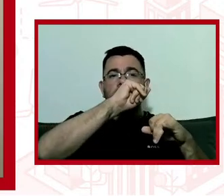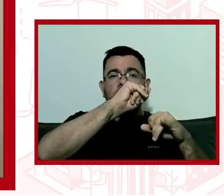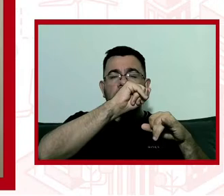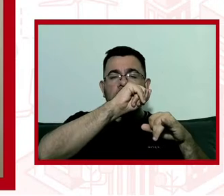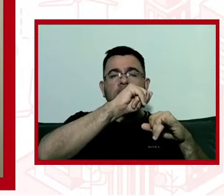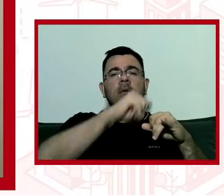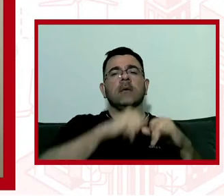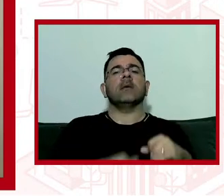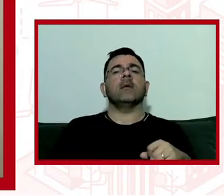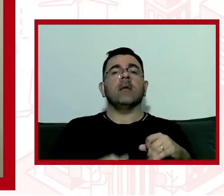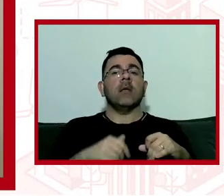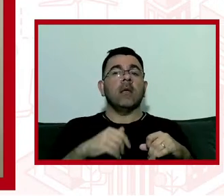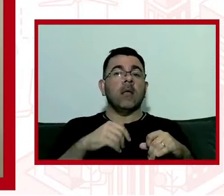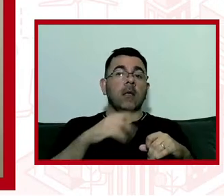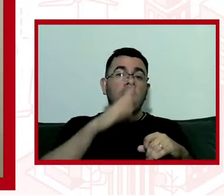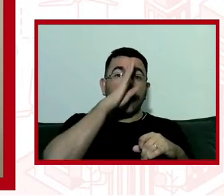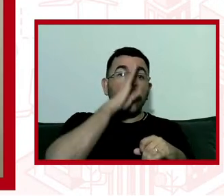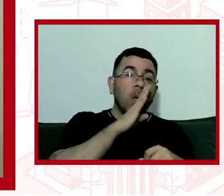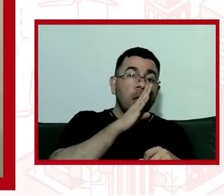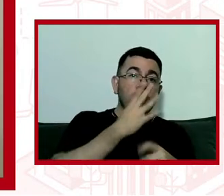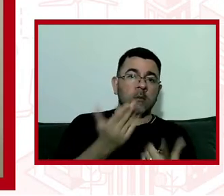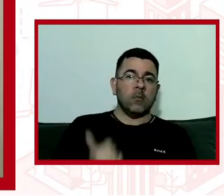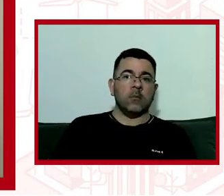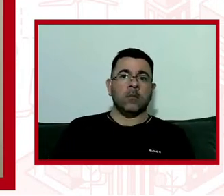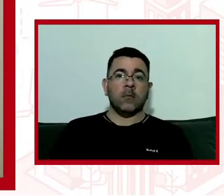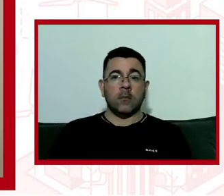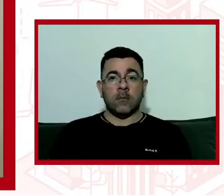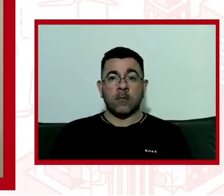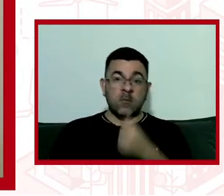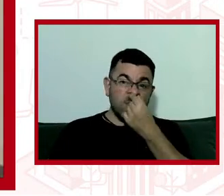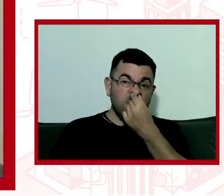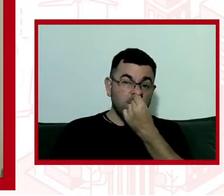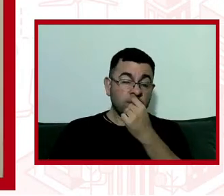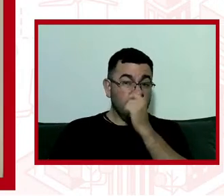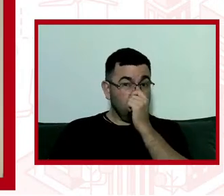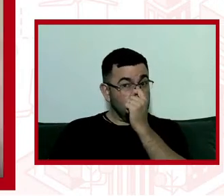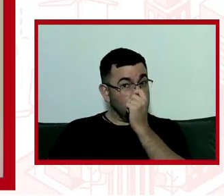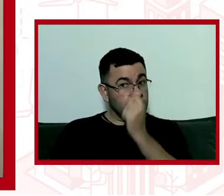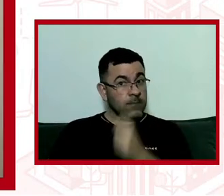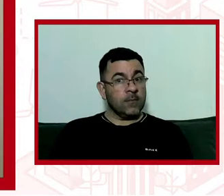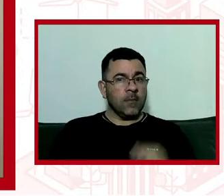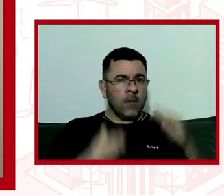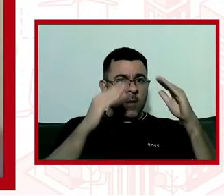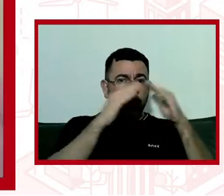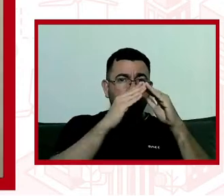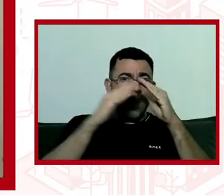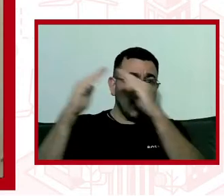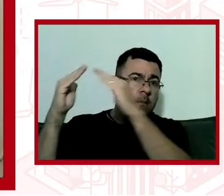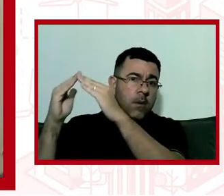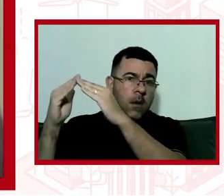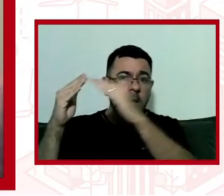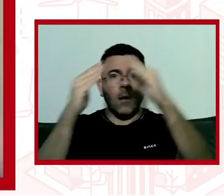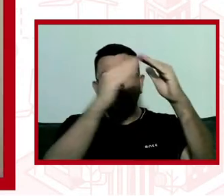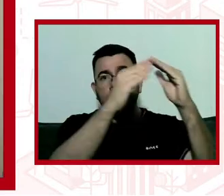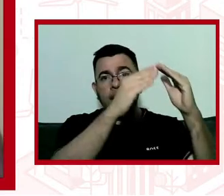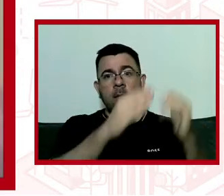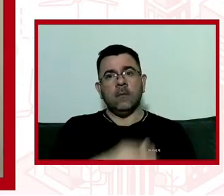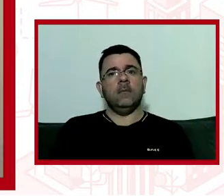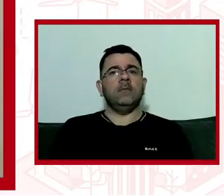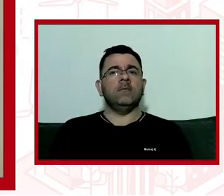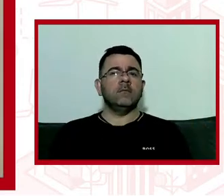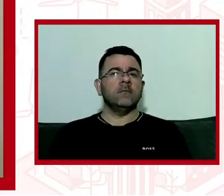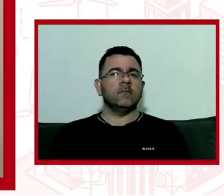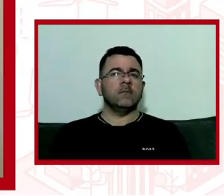testar E aí quando eu falei tava and tudo as casas não sei que lá eh o pessoal